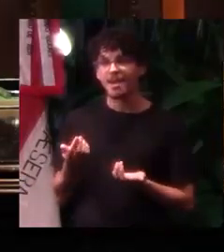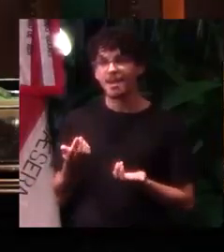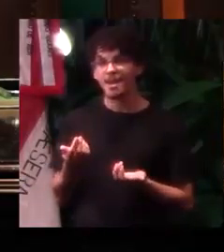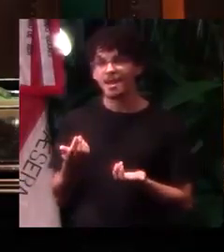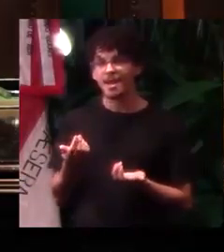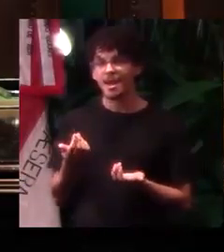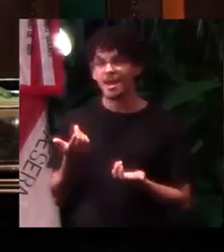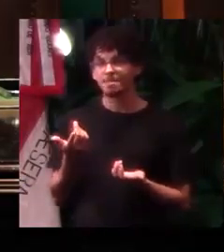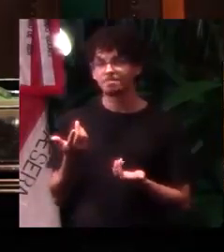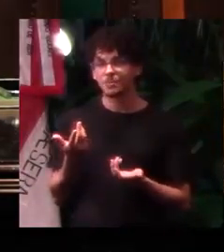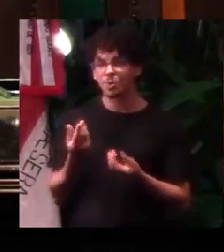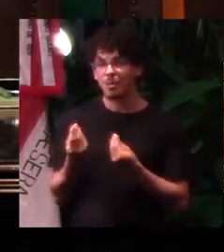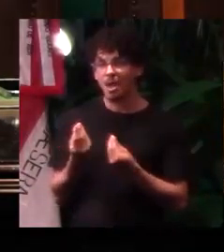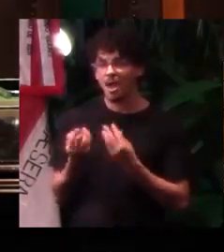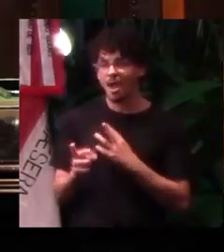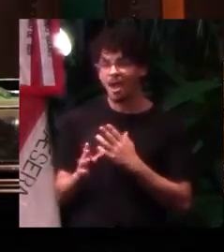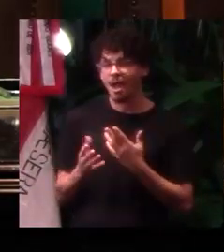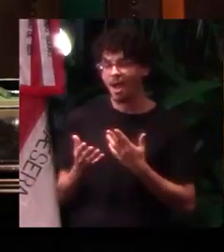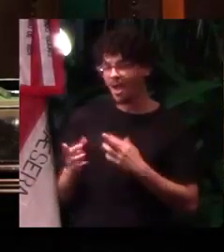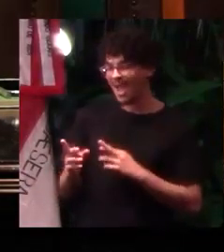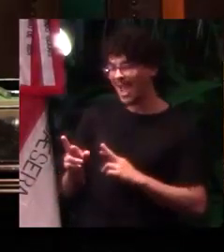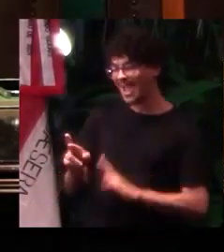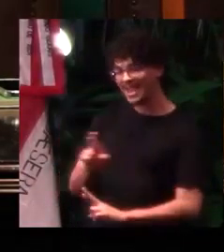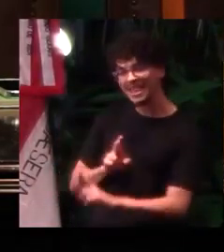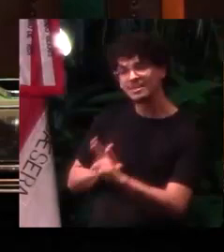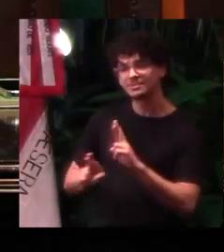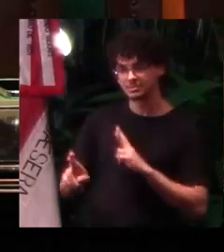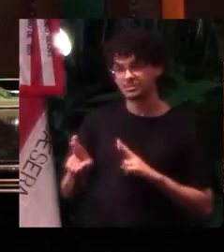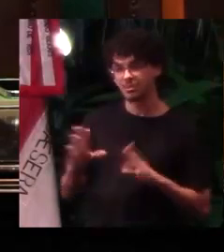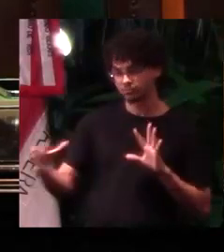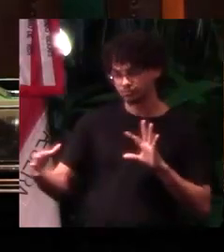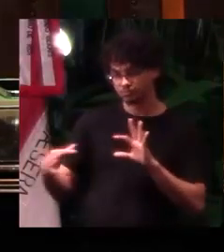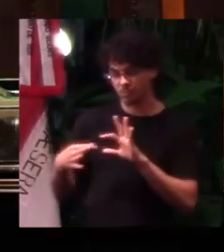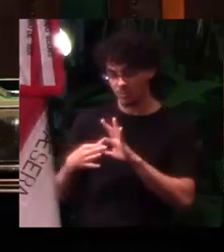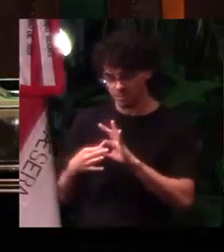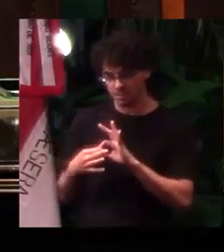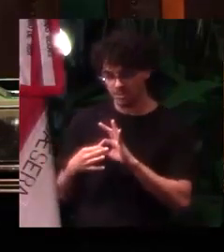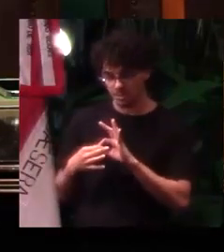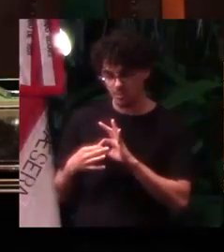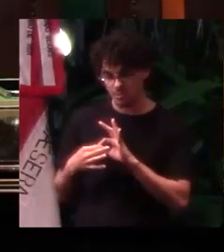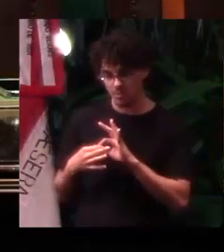a relação muito importante que há,